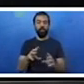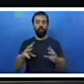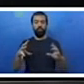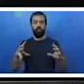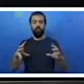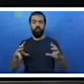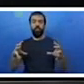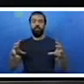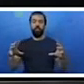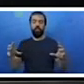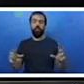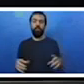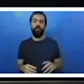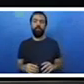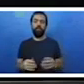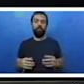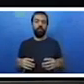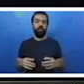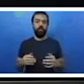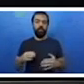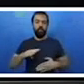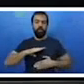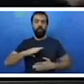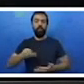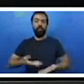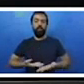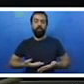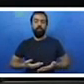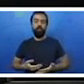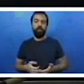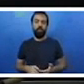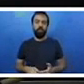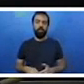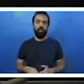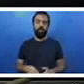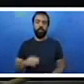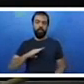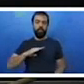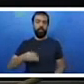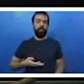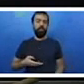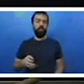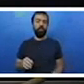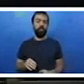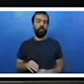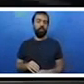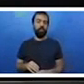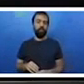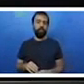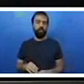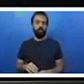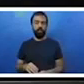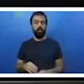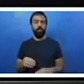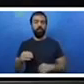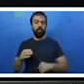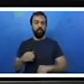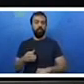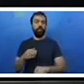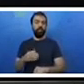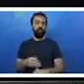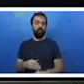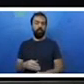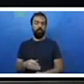o ritmo, o condicionamento físico que o parkour exige. Então o parkour é uma atividade que exige uma resistência muscular muito grande, né? E esse treinamento faz com